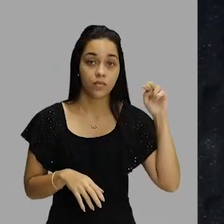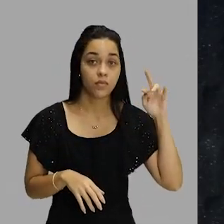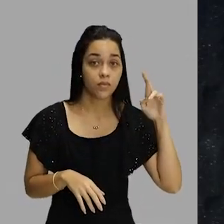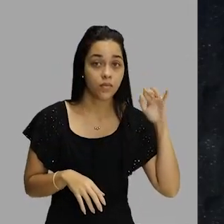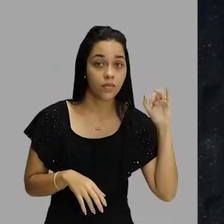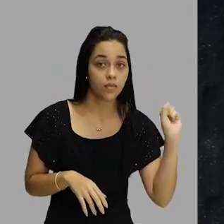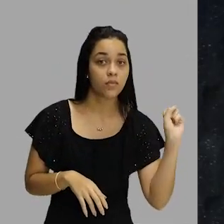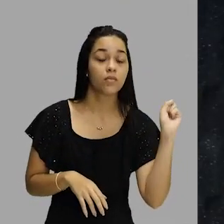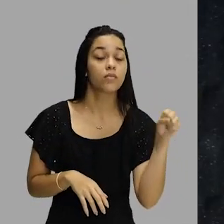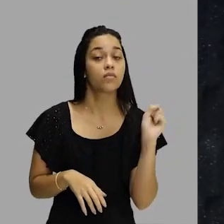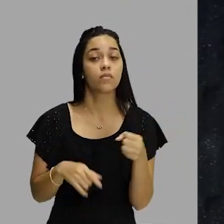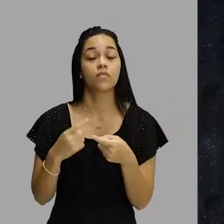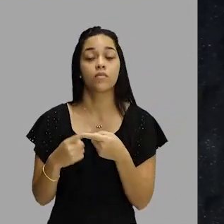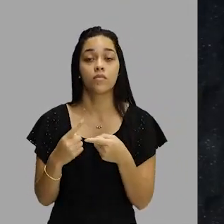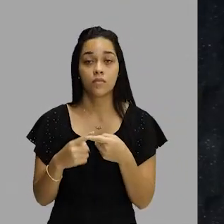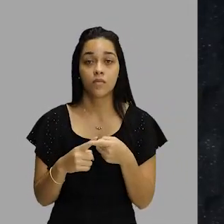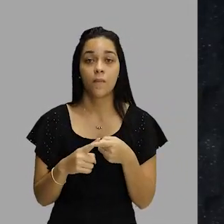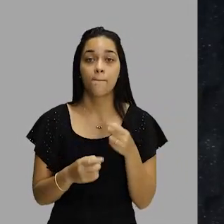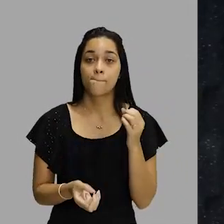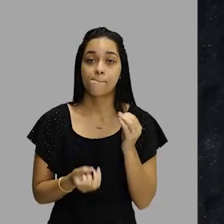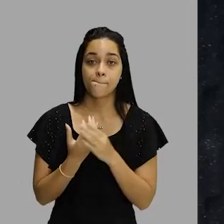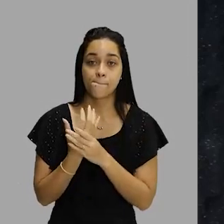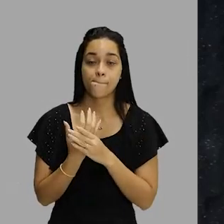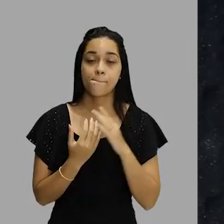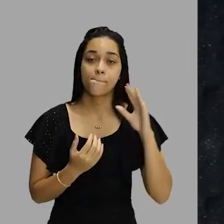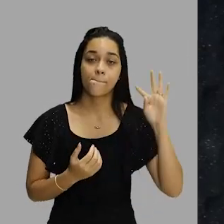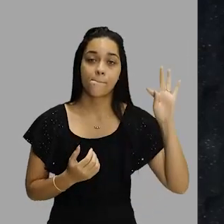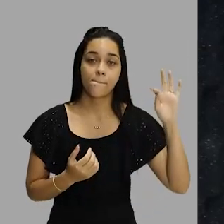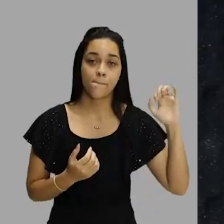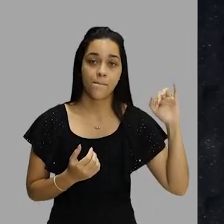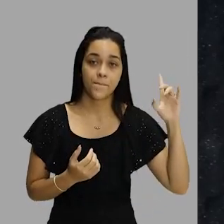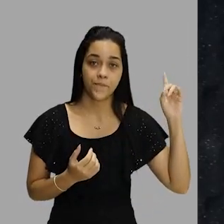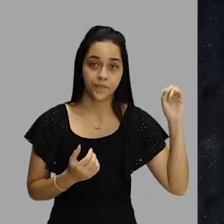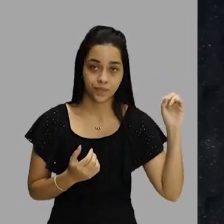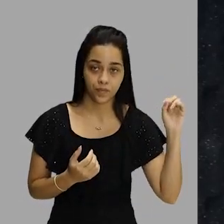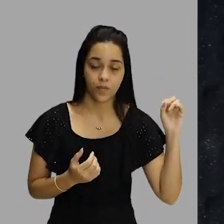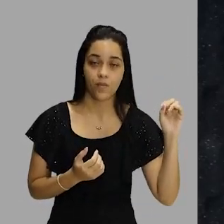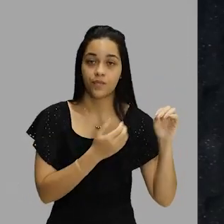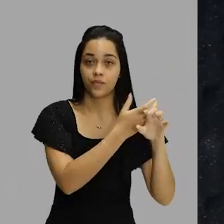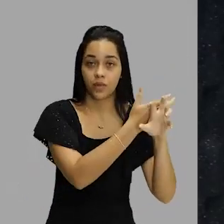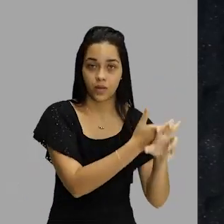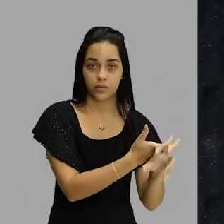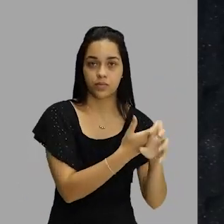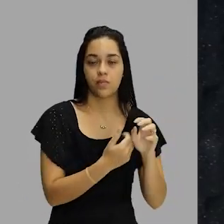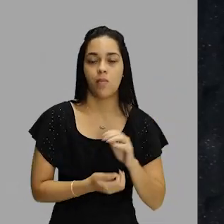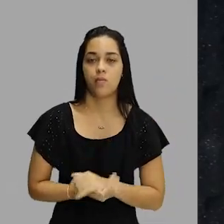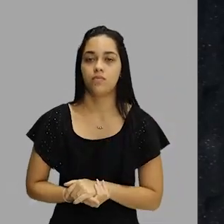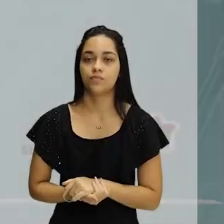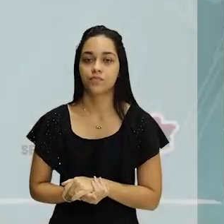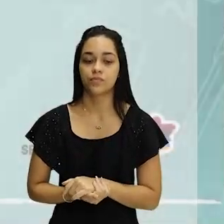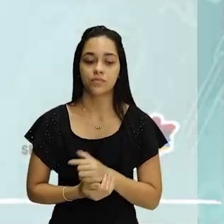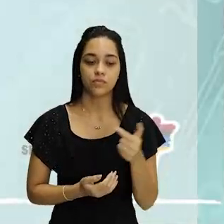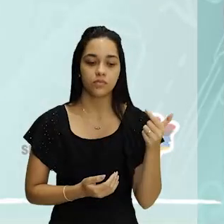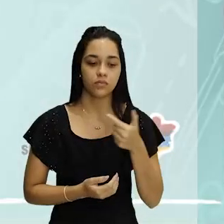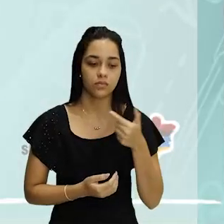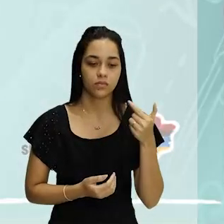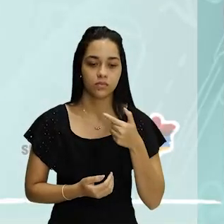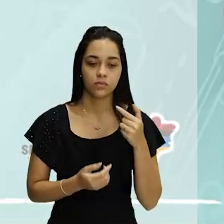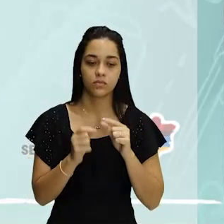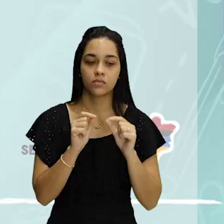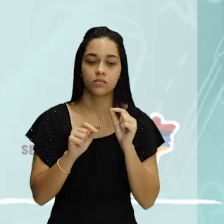são músculos formados por tecido muscular estriado esquelético. Então, a segunda afirmativa